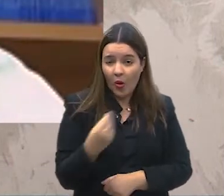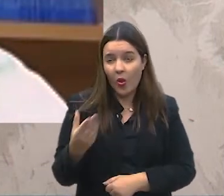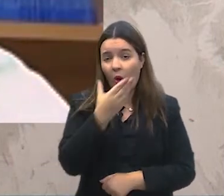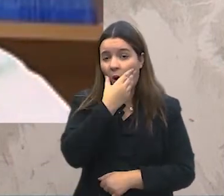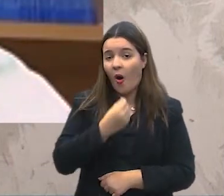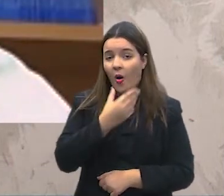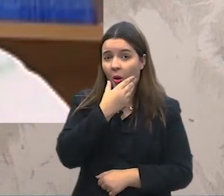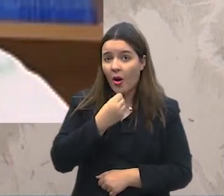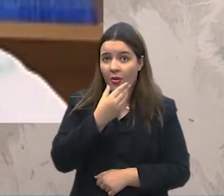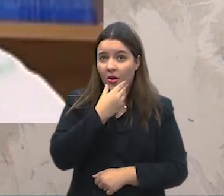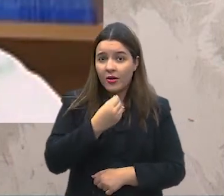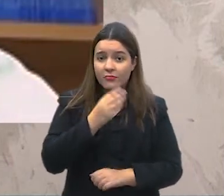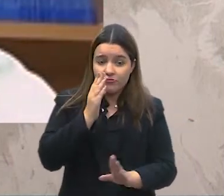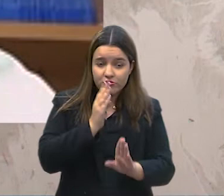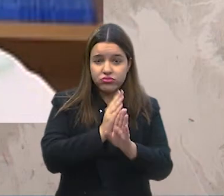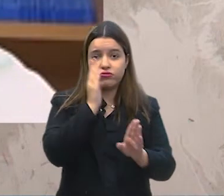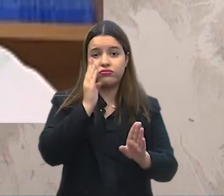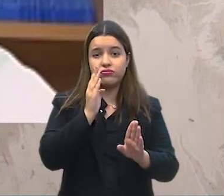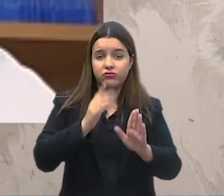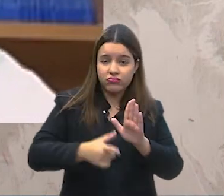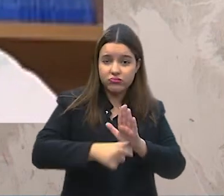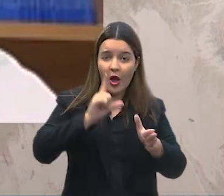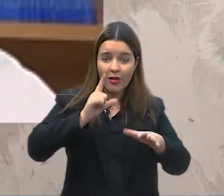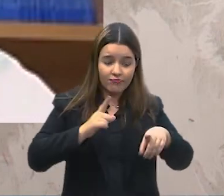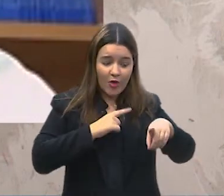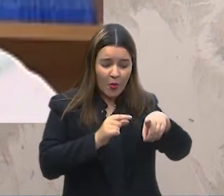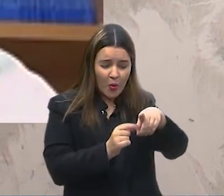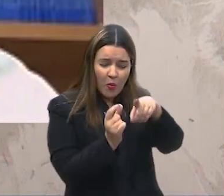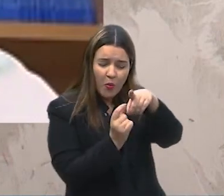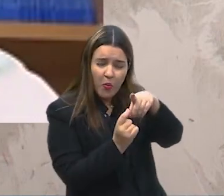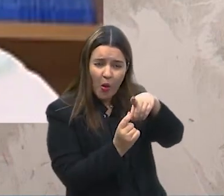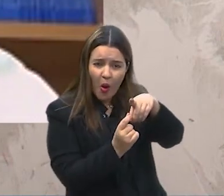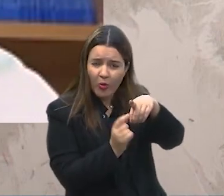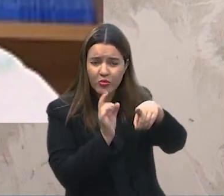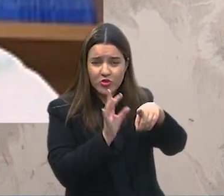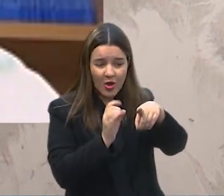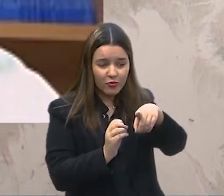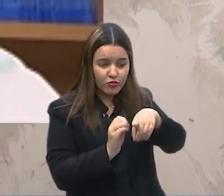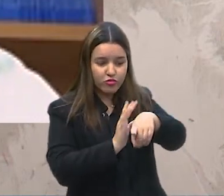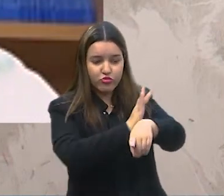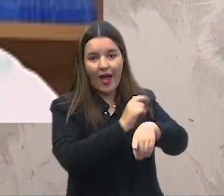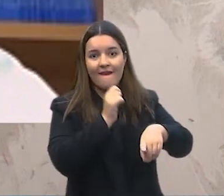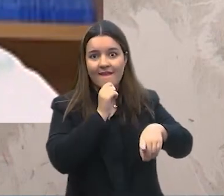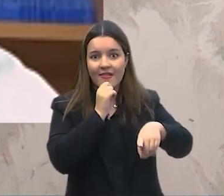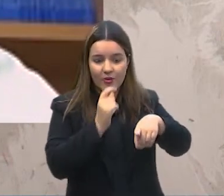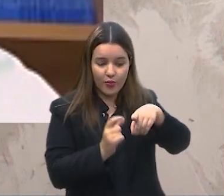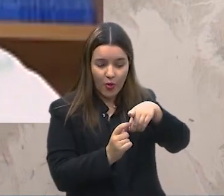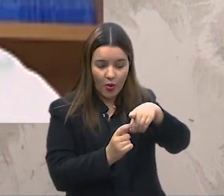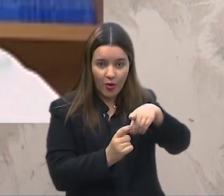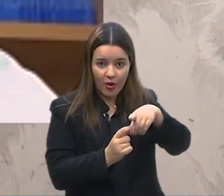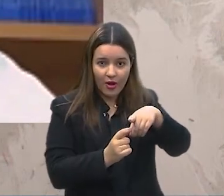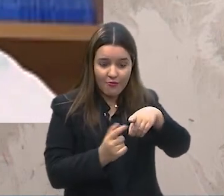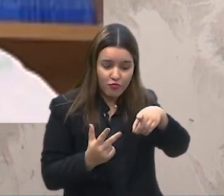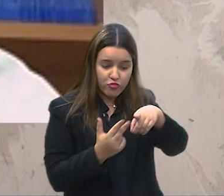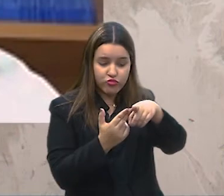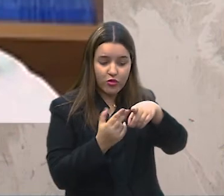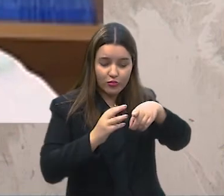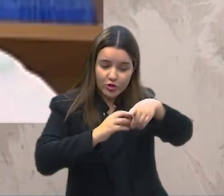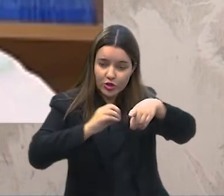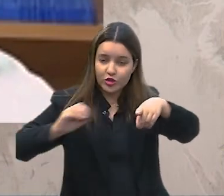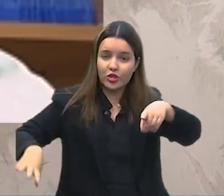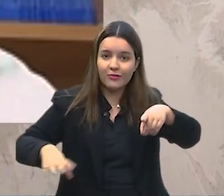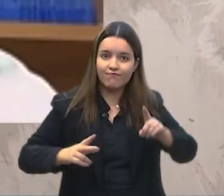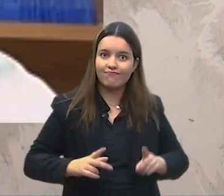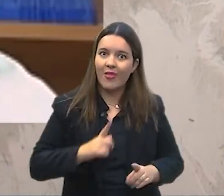com diagnósticos de doença confinada à próstata, muitas vezes curáveis com cirurgia,